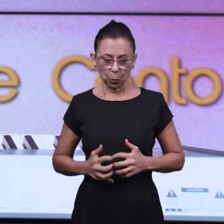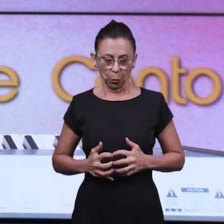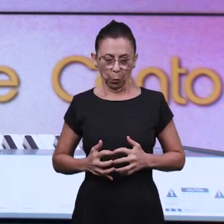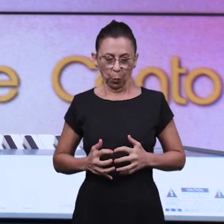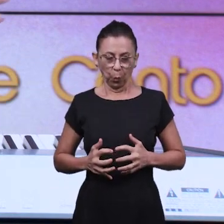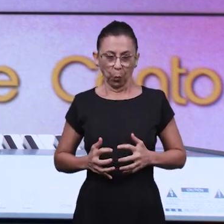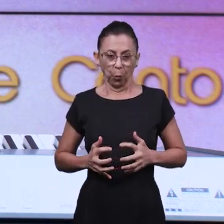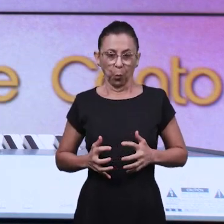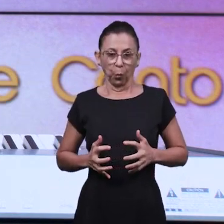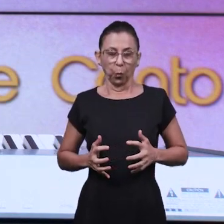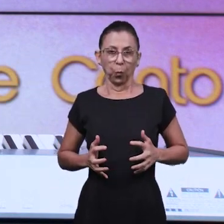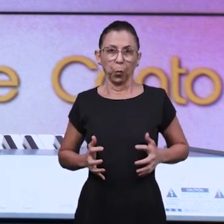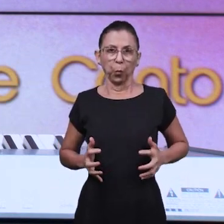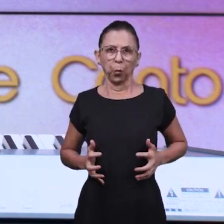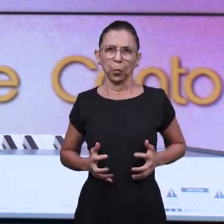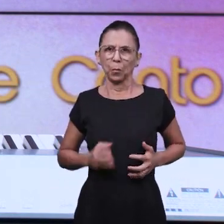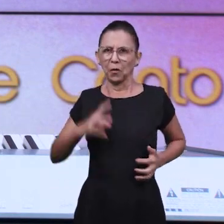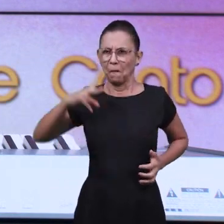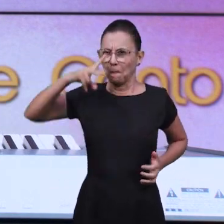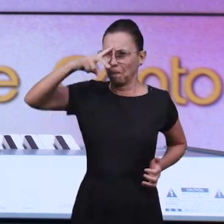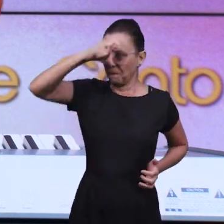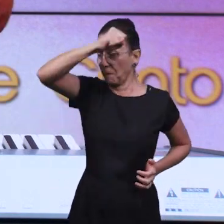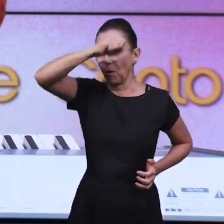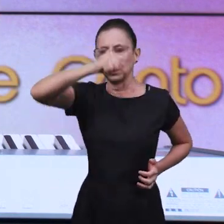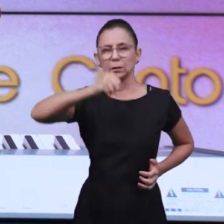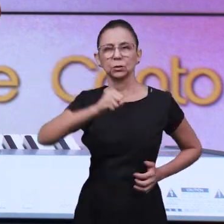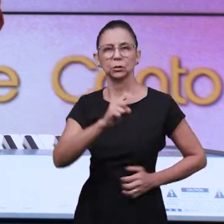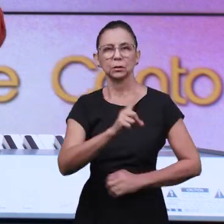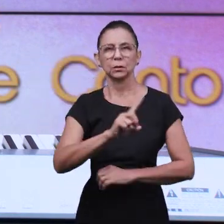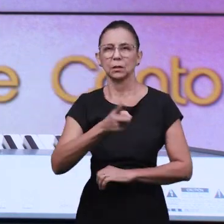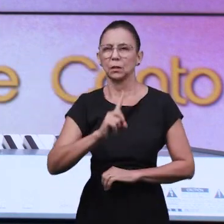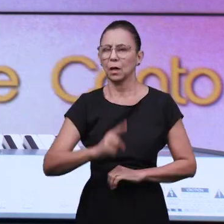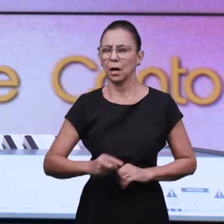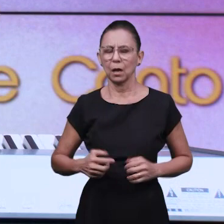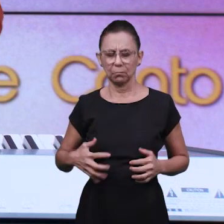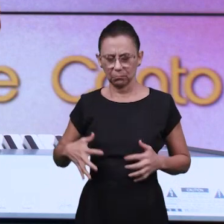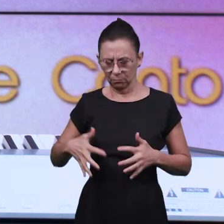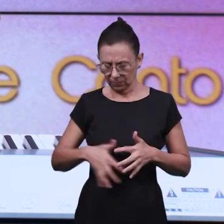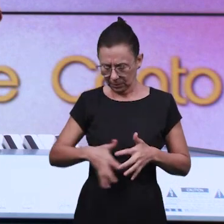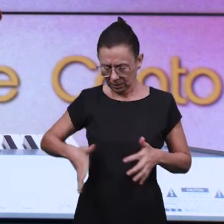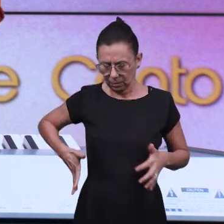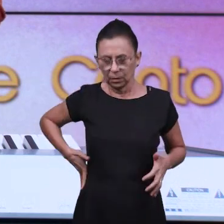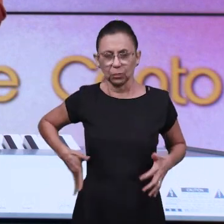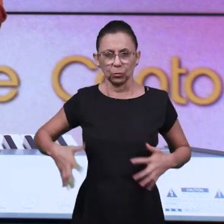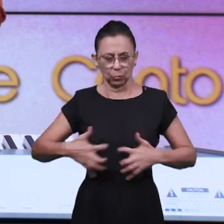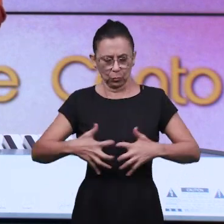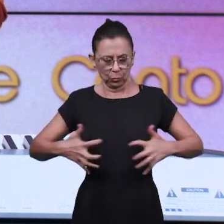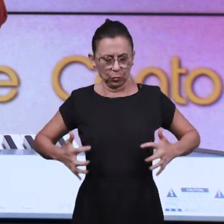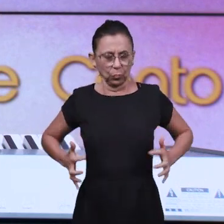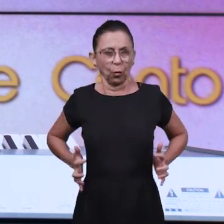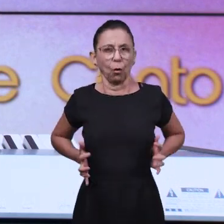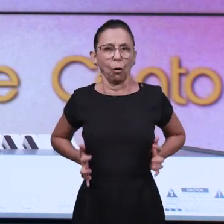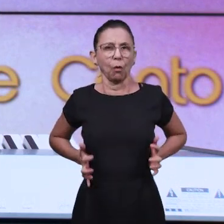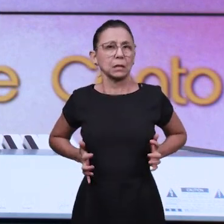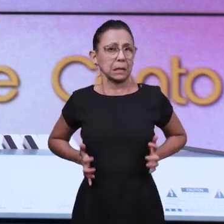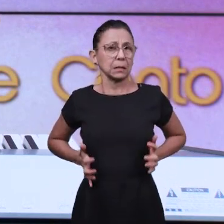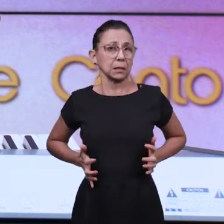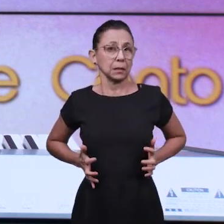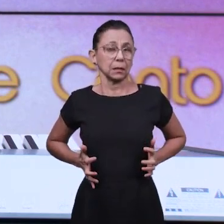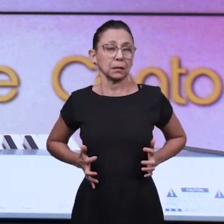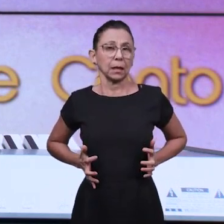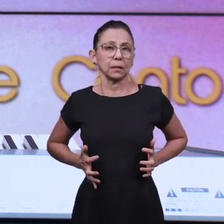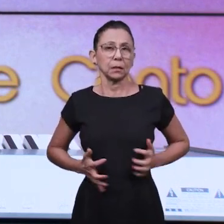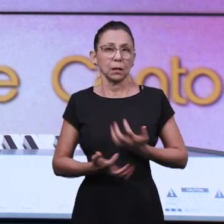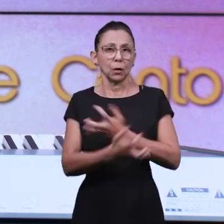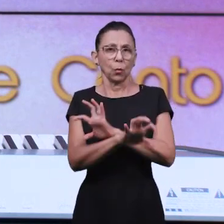necessário sem tensionar essa estrutura de intercostais, de estrutura óssea